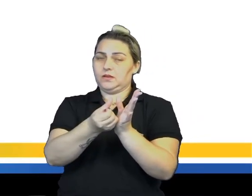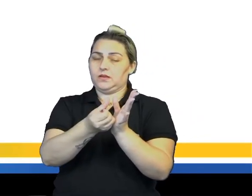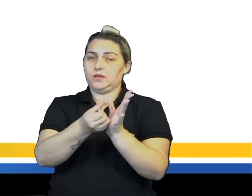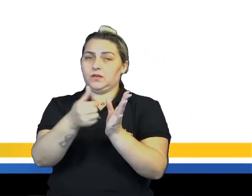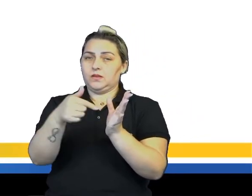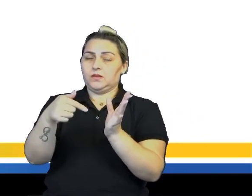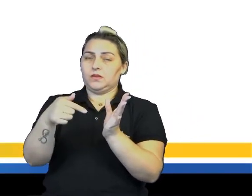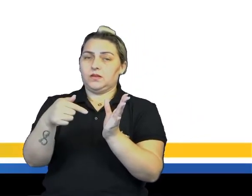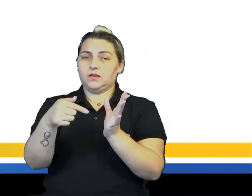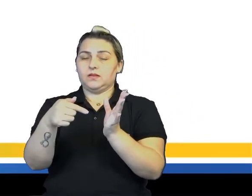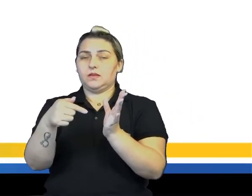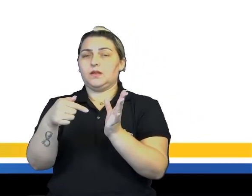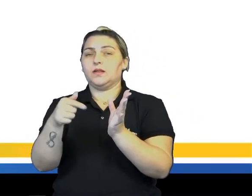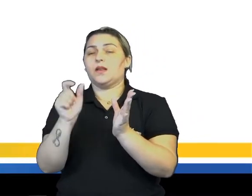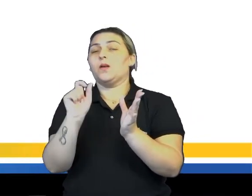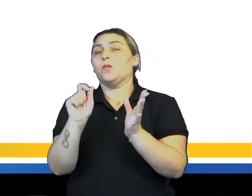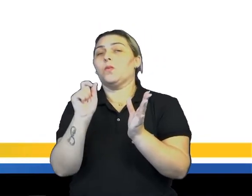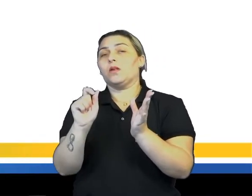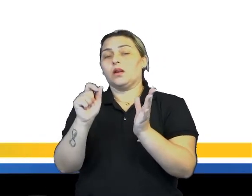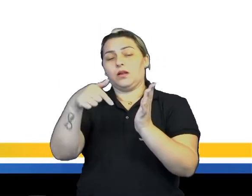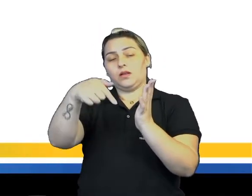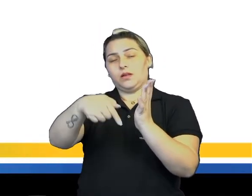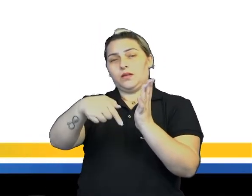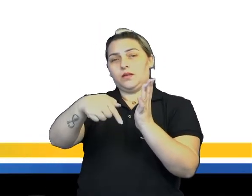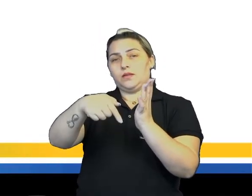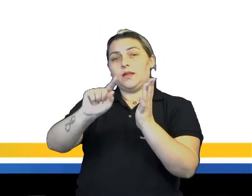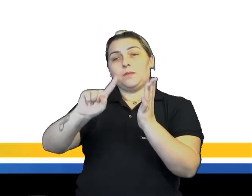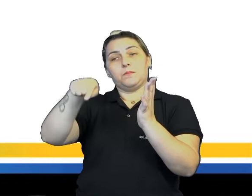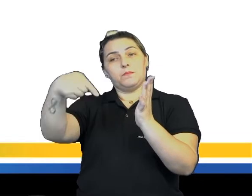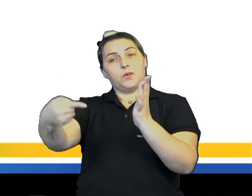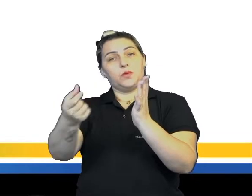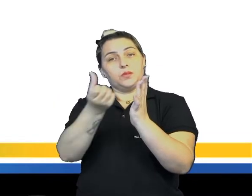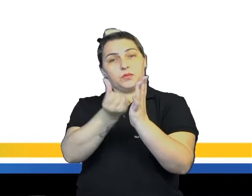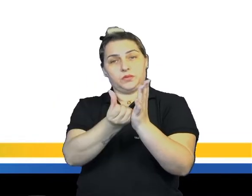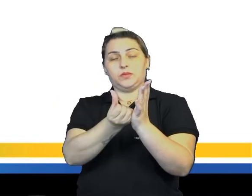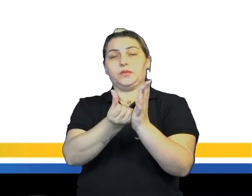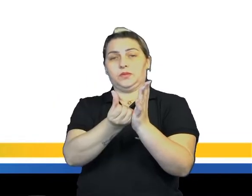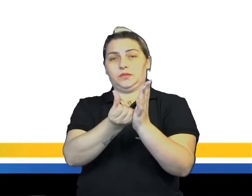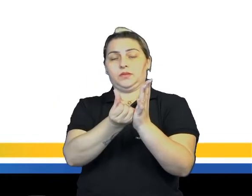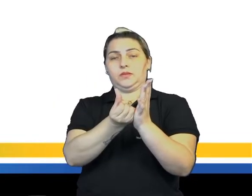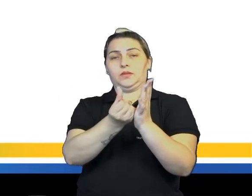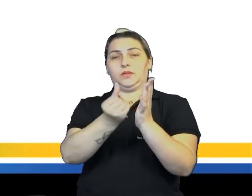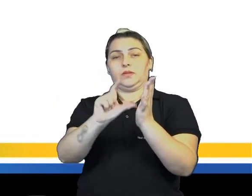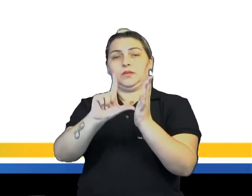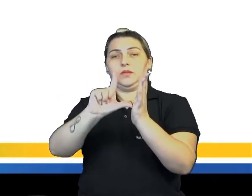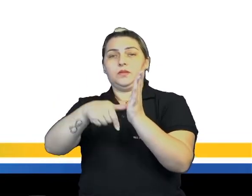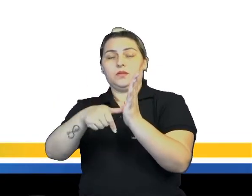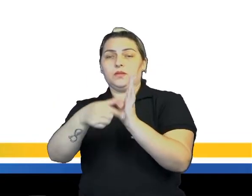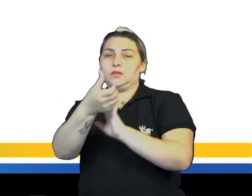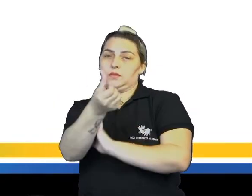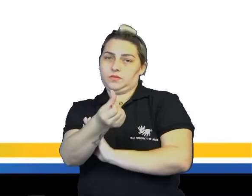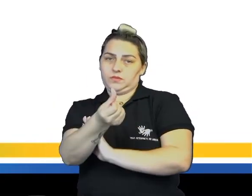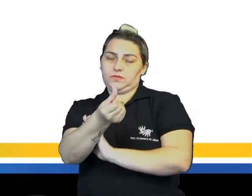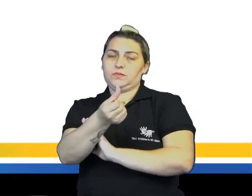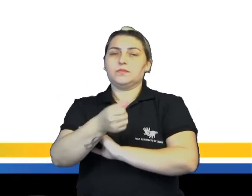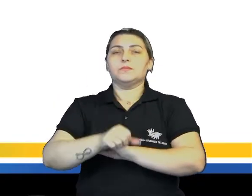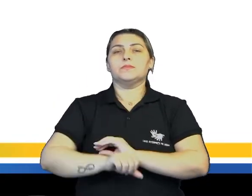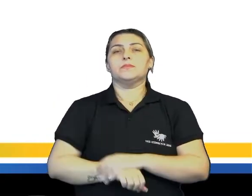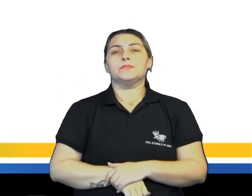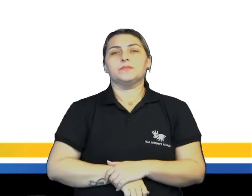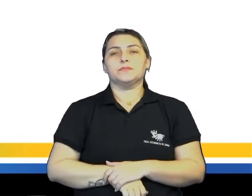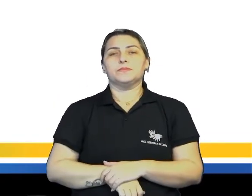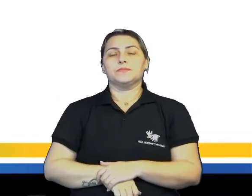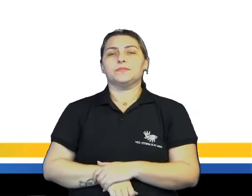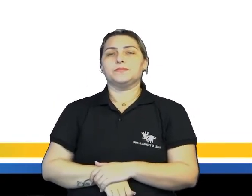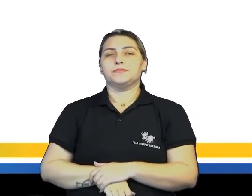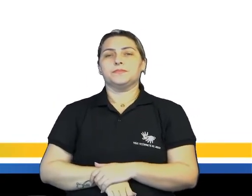o 7, professora? O 7 ele está onde? Ele está depois do 6. Então, ele é o sucessor do